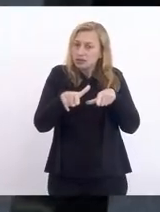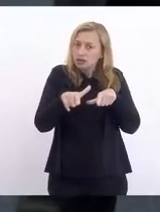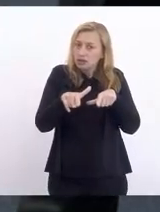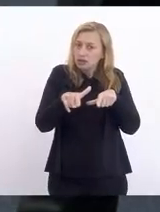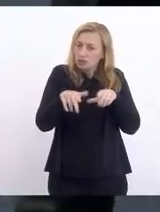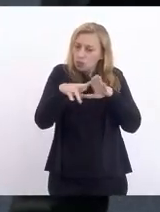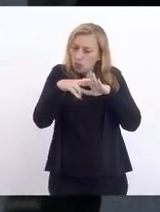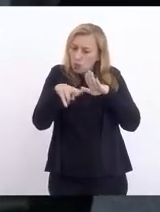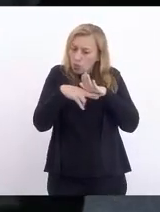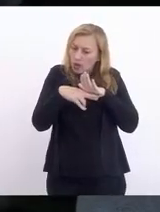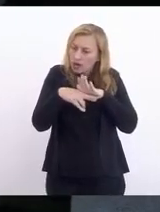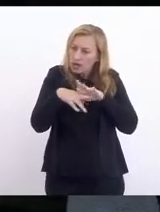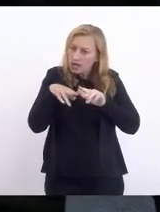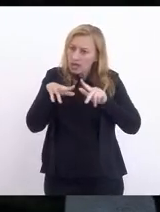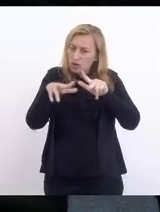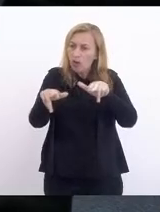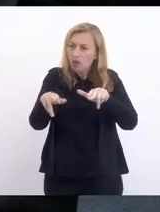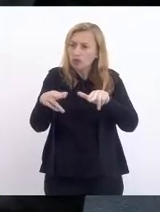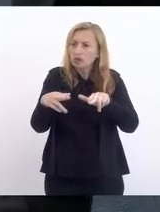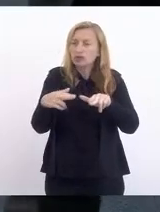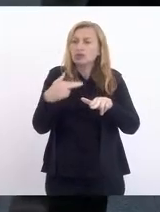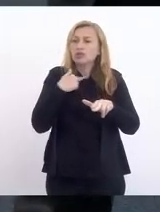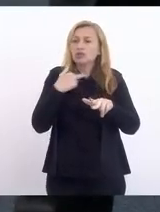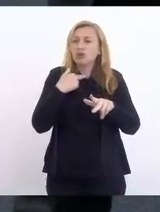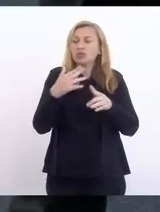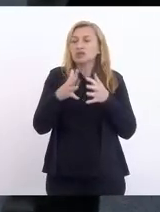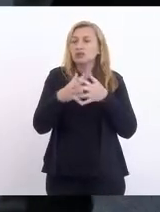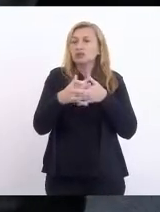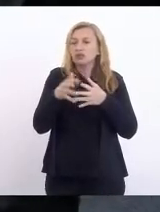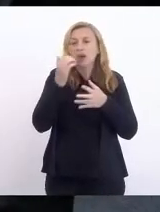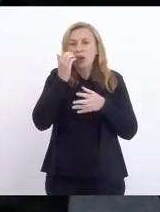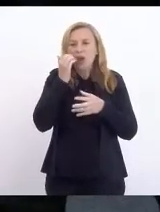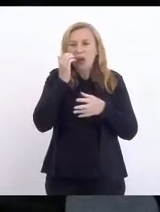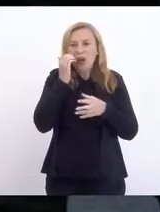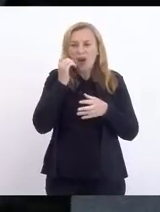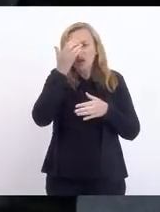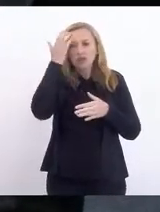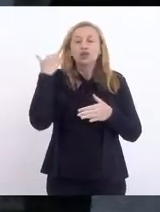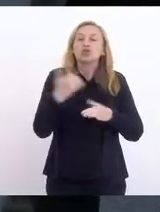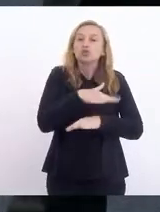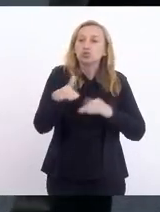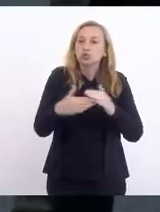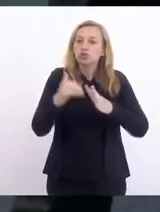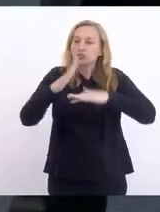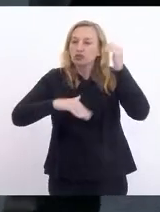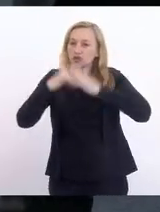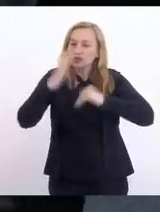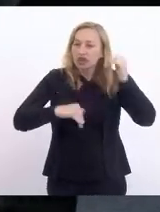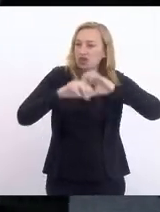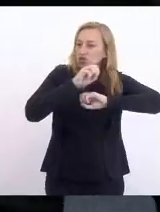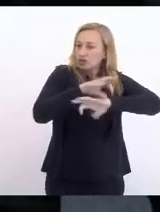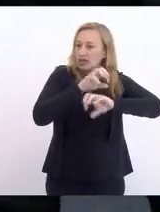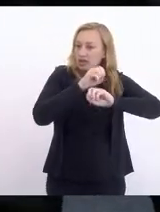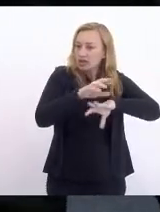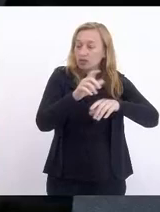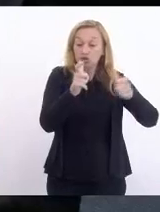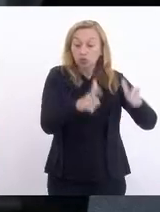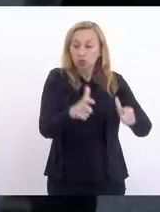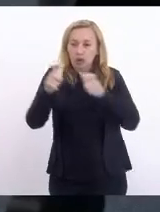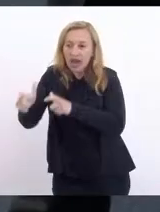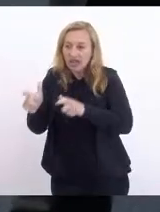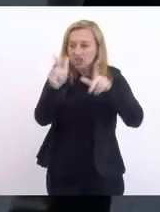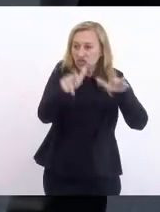não não se pode trabalhar com dois pesos e Duas Medidas são todos os profissionais da educação das duas redes estaduais